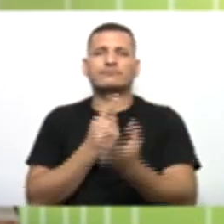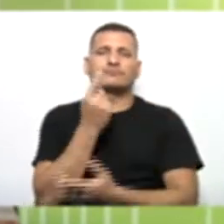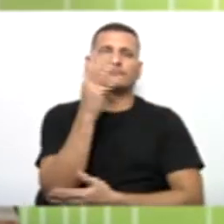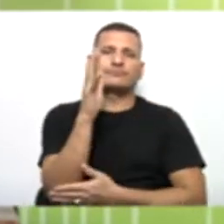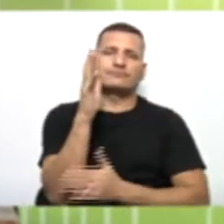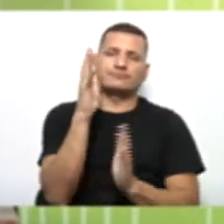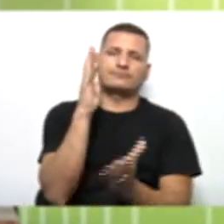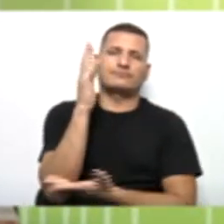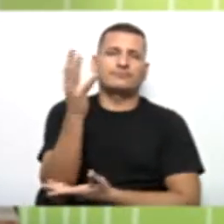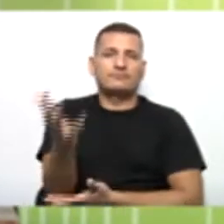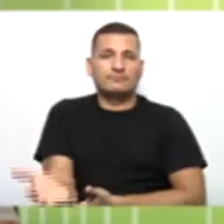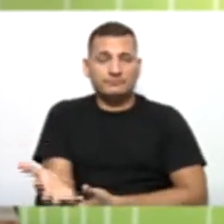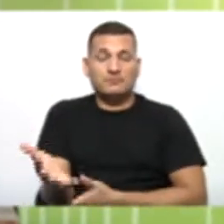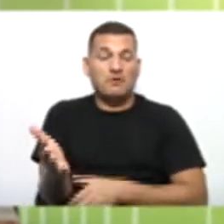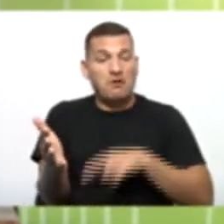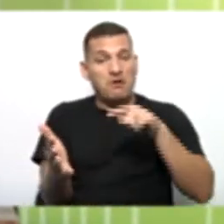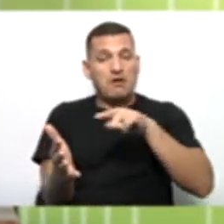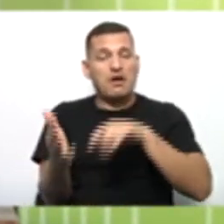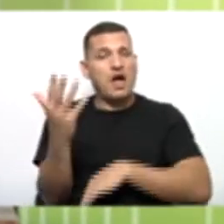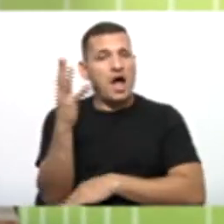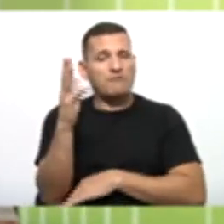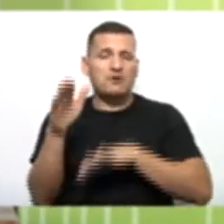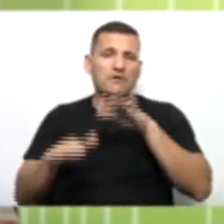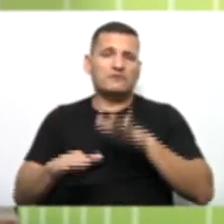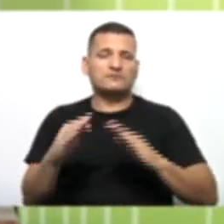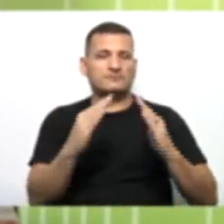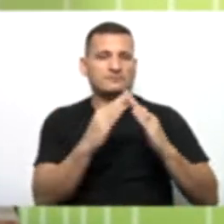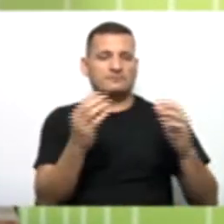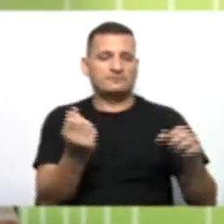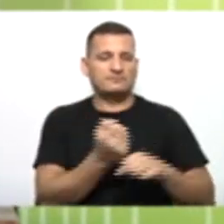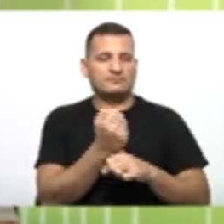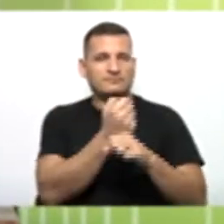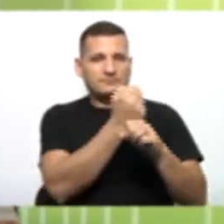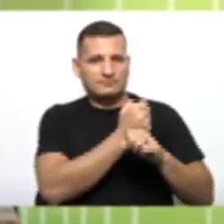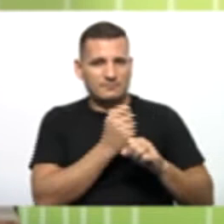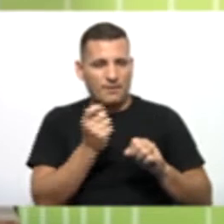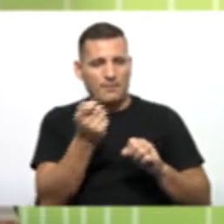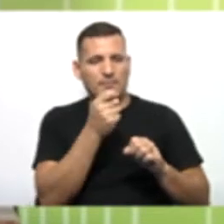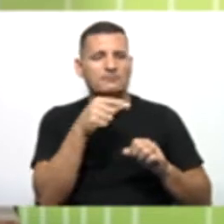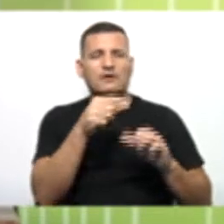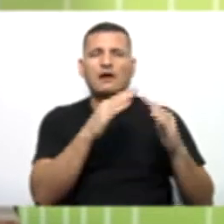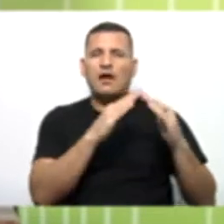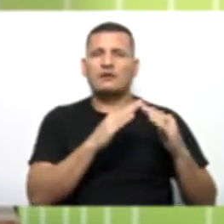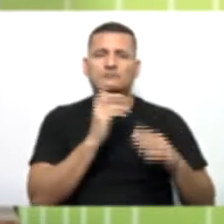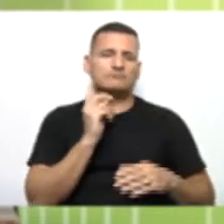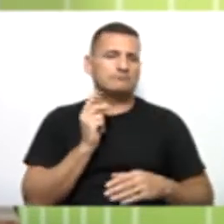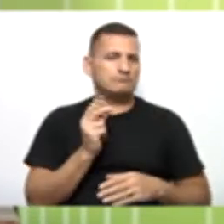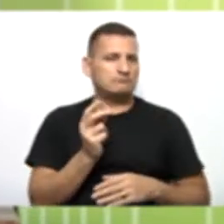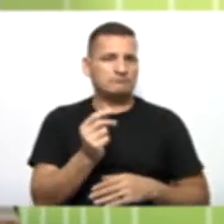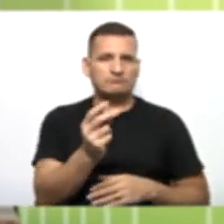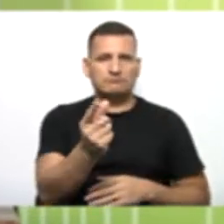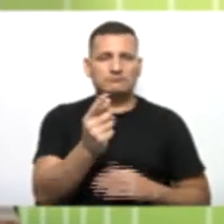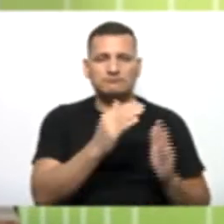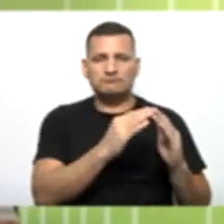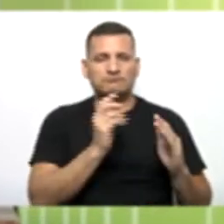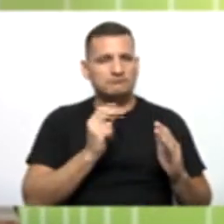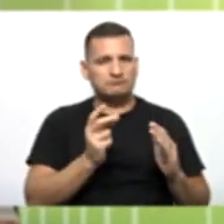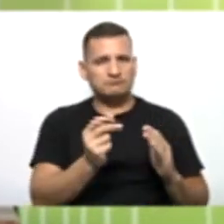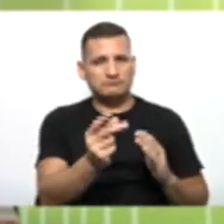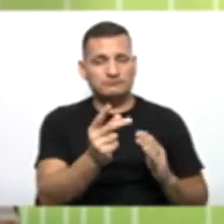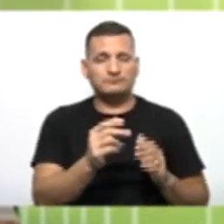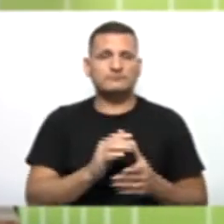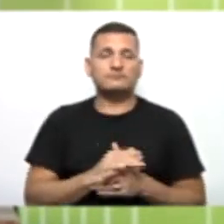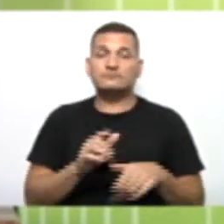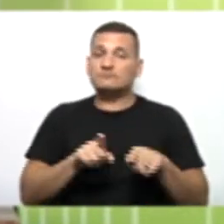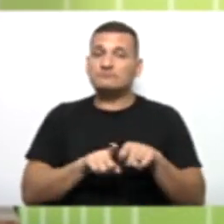Aquelas árvores, muitas vezes continuavam, faziam a casa continuar durante muito tempo com aquela madeira. Eles também não